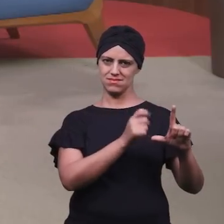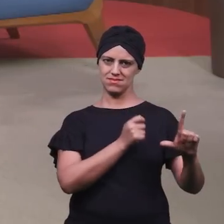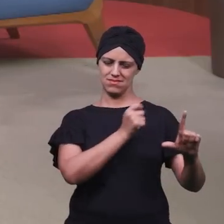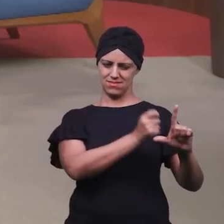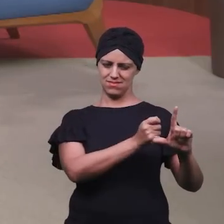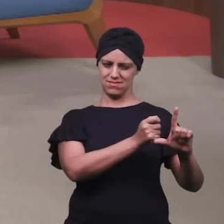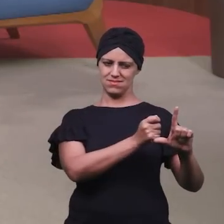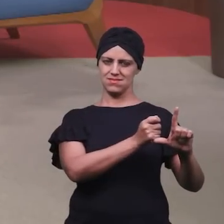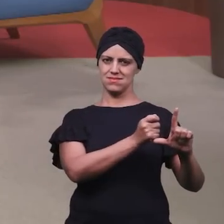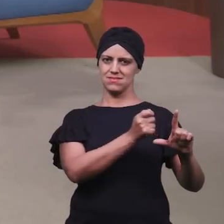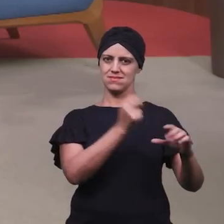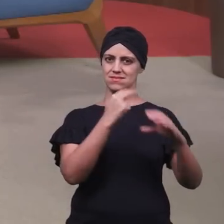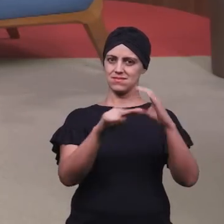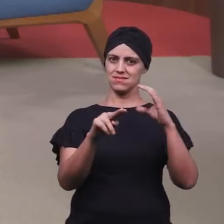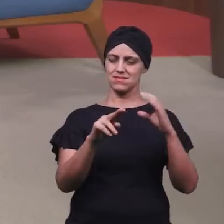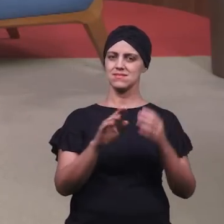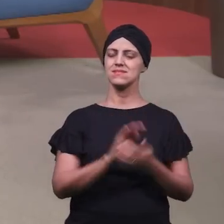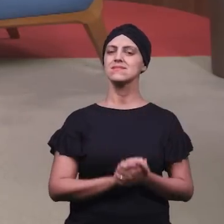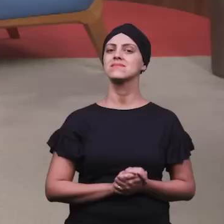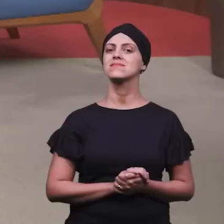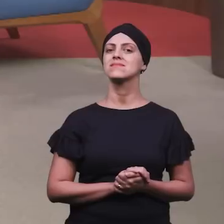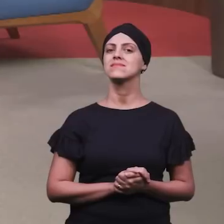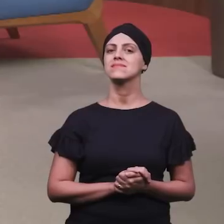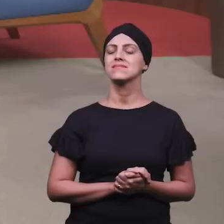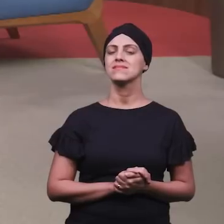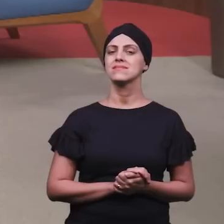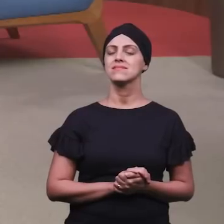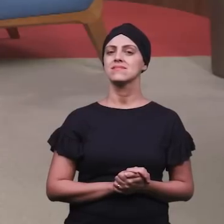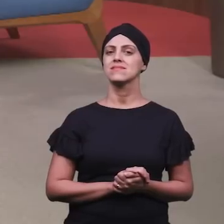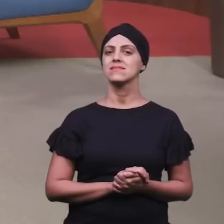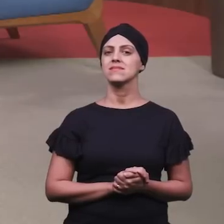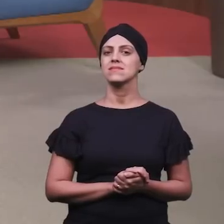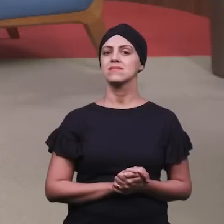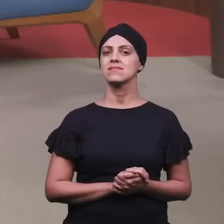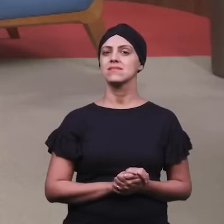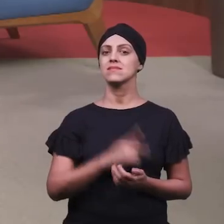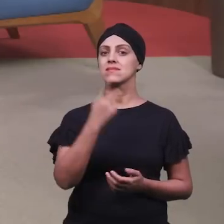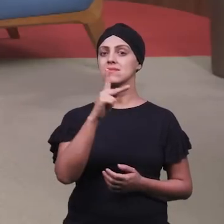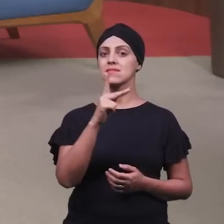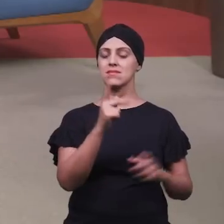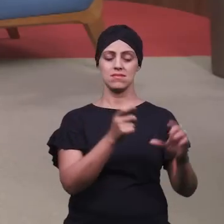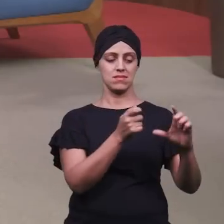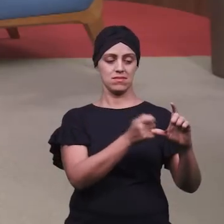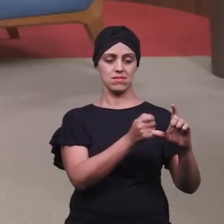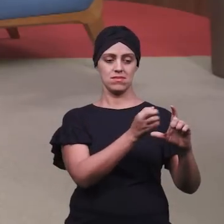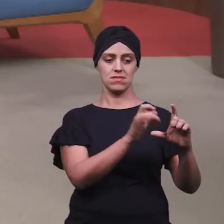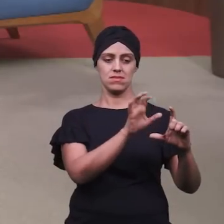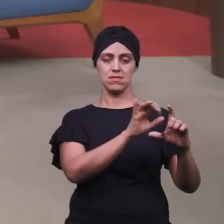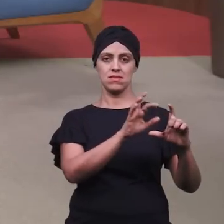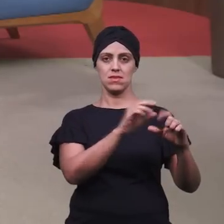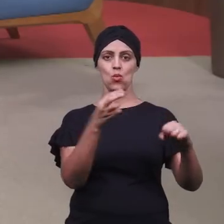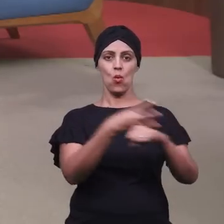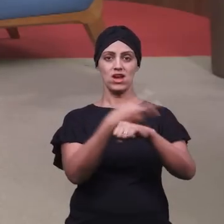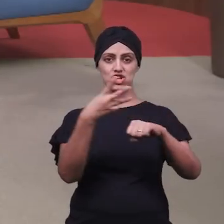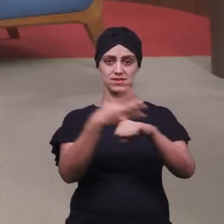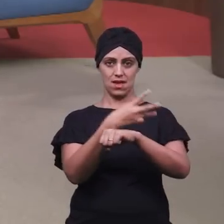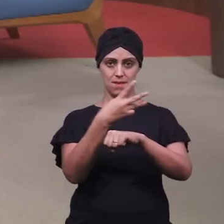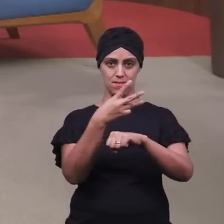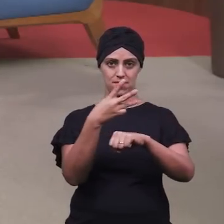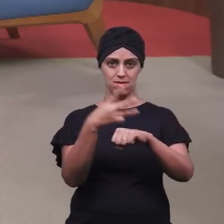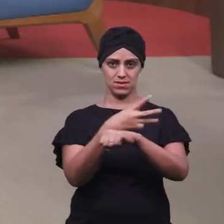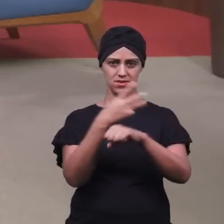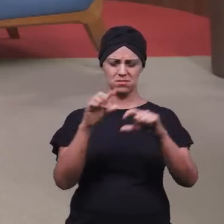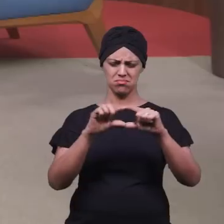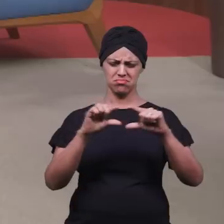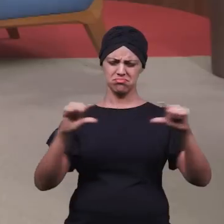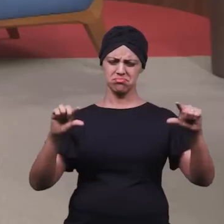fizeram, né, esse procedimento, que apontaram a câmera para o QR Code, você vai ser transferido, né, o seu celular vai abrir o aplicativo